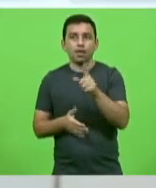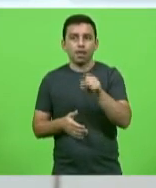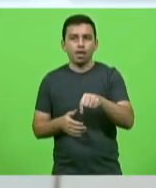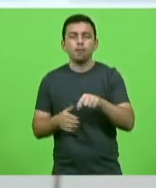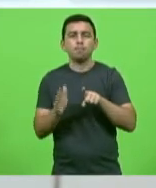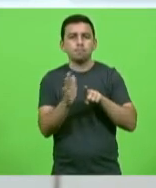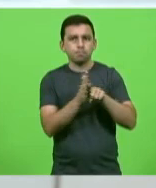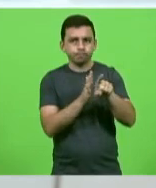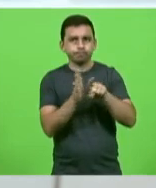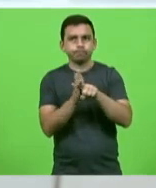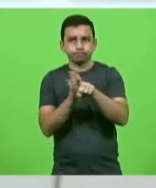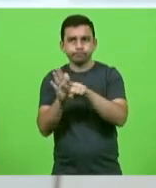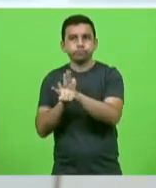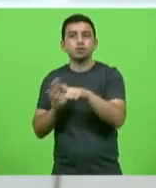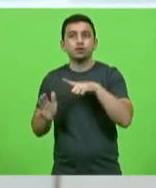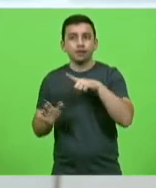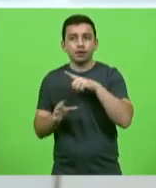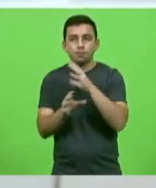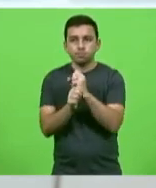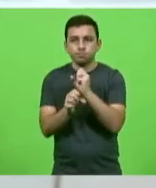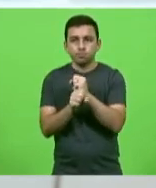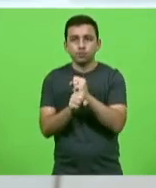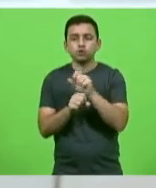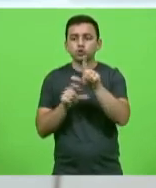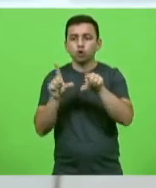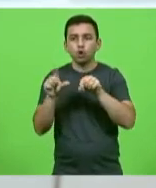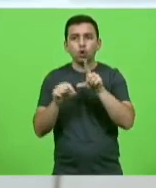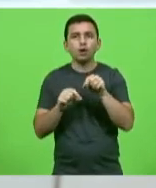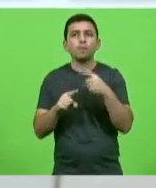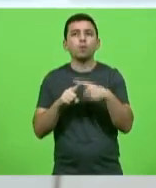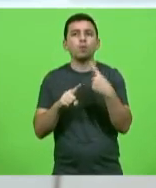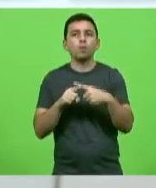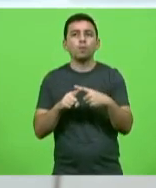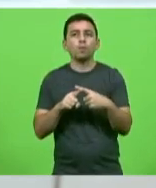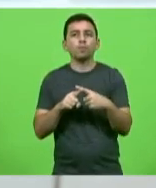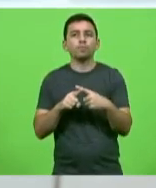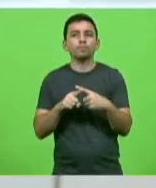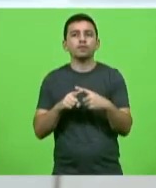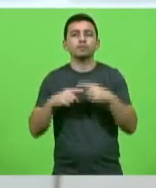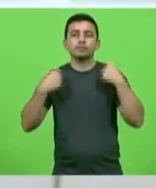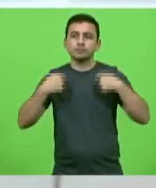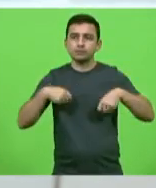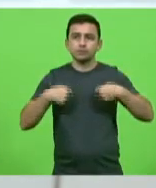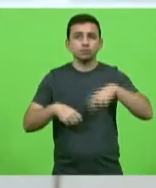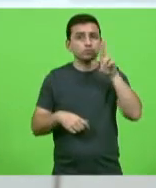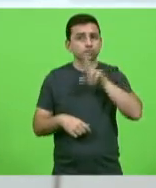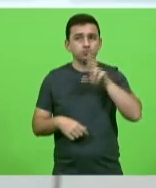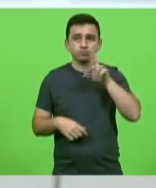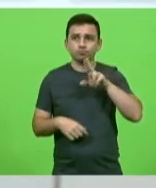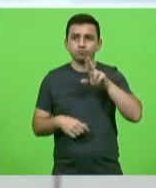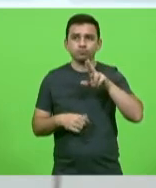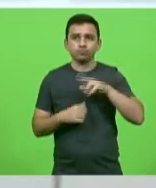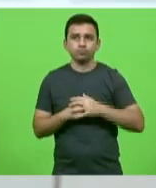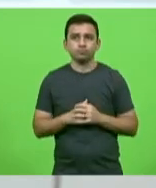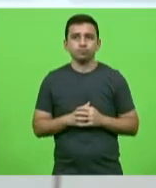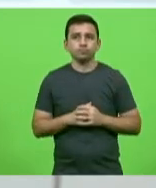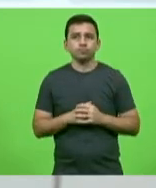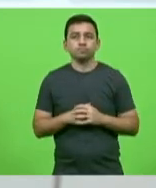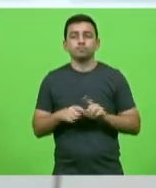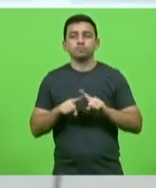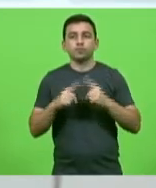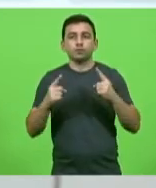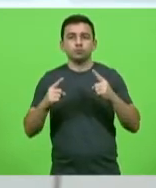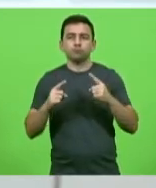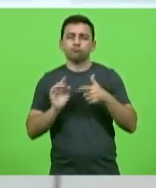cotação de preços e o motivo da escolha foi a necessidade e urgência do caso Diante do